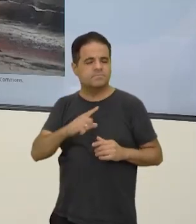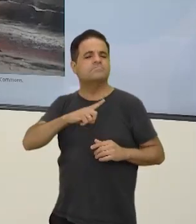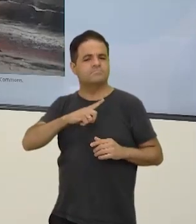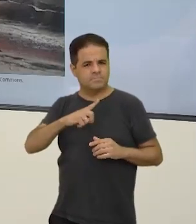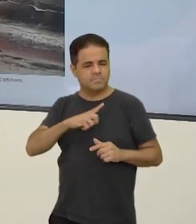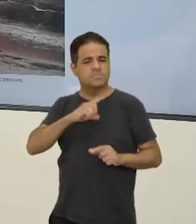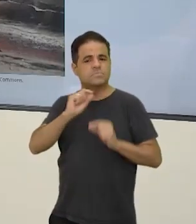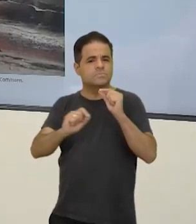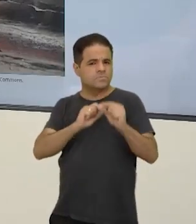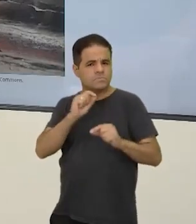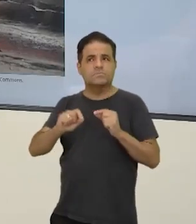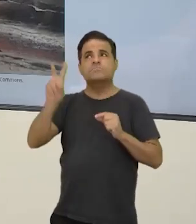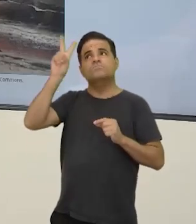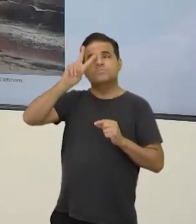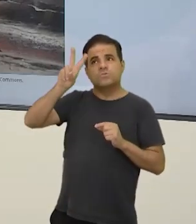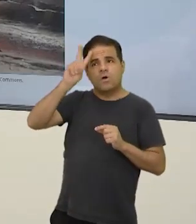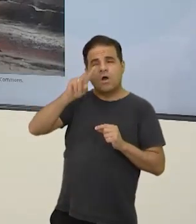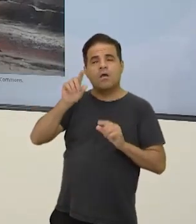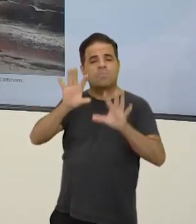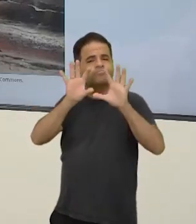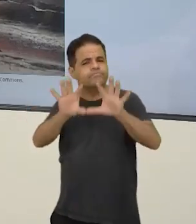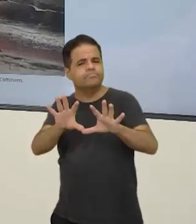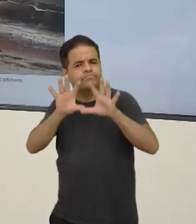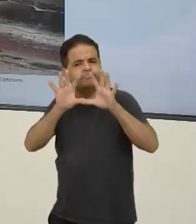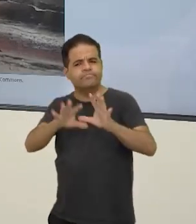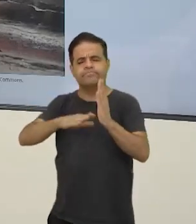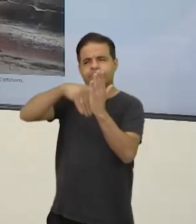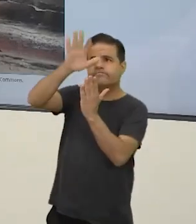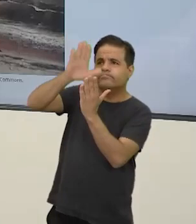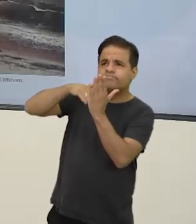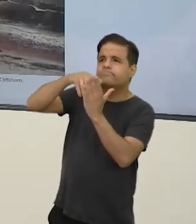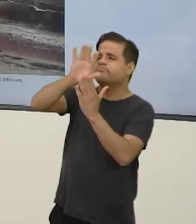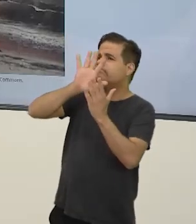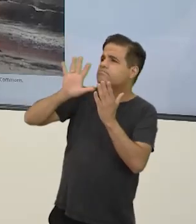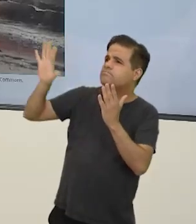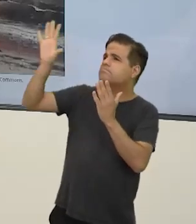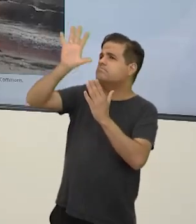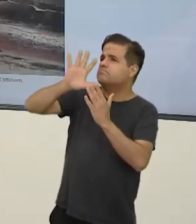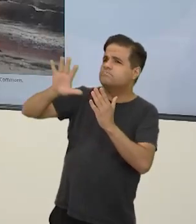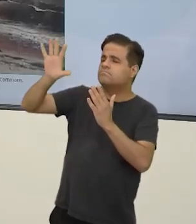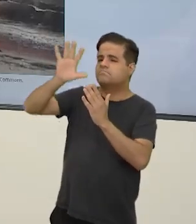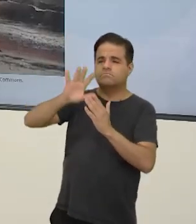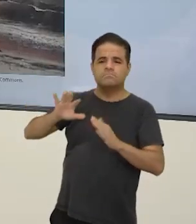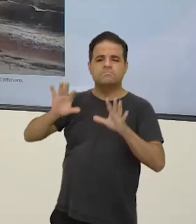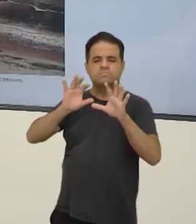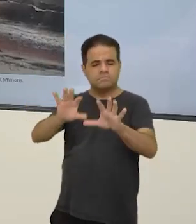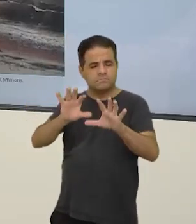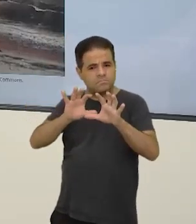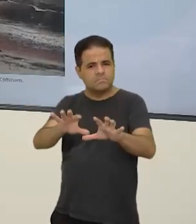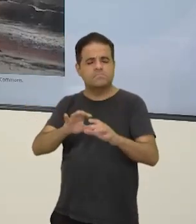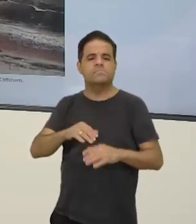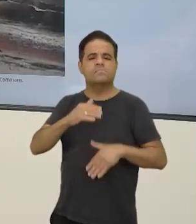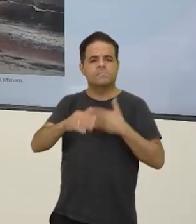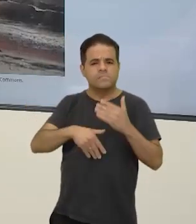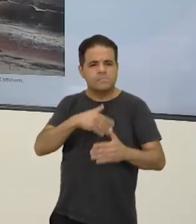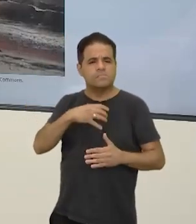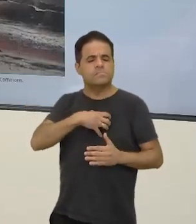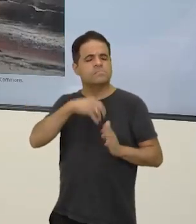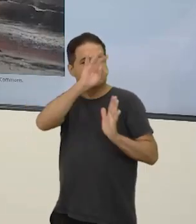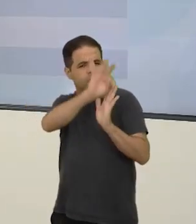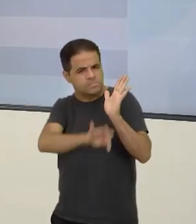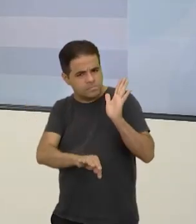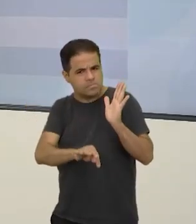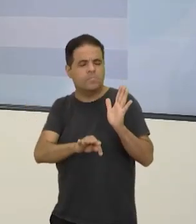um momento histórico que influencia esse tipo de pintura, que também influencia esse tipo de narrativa, esse tipo de